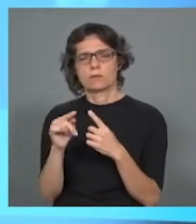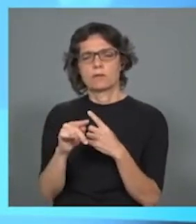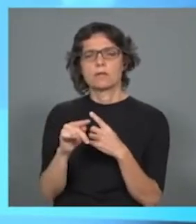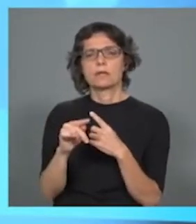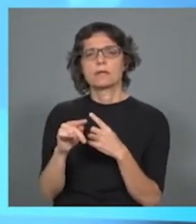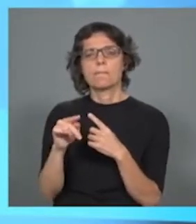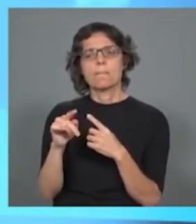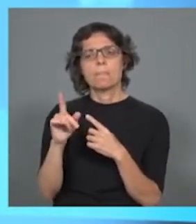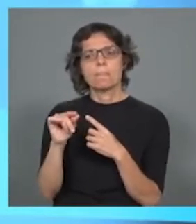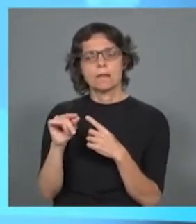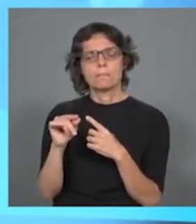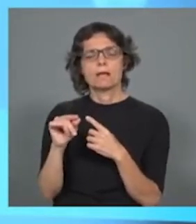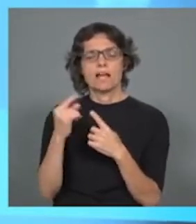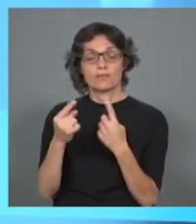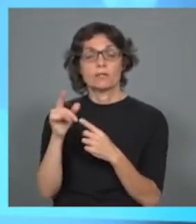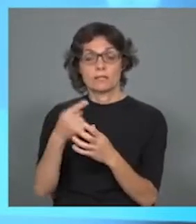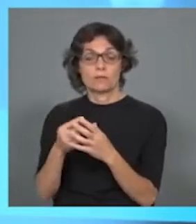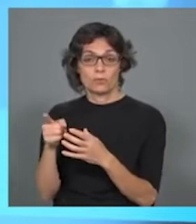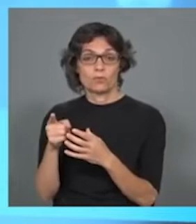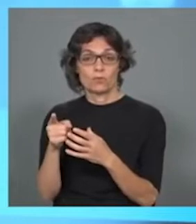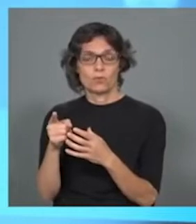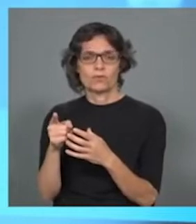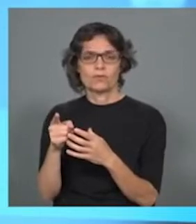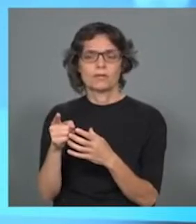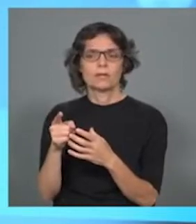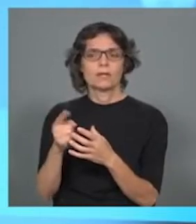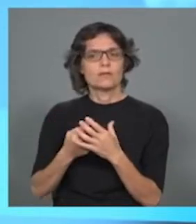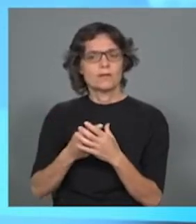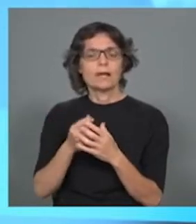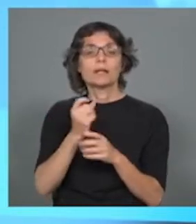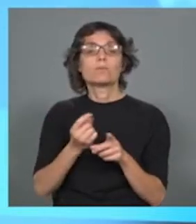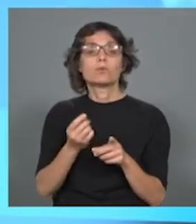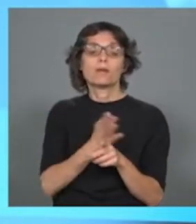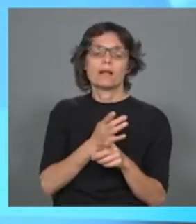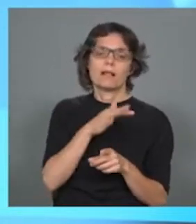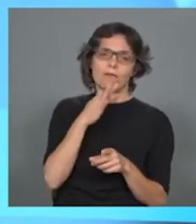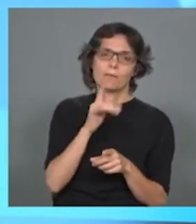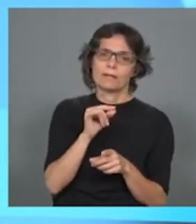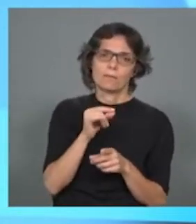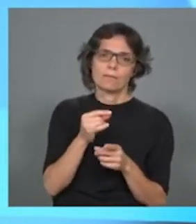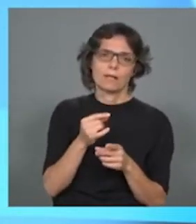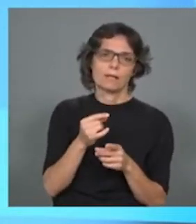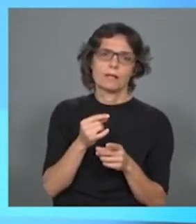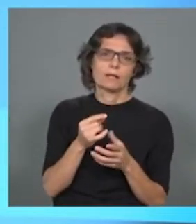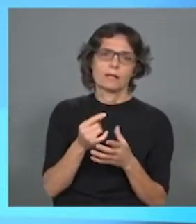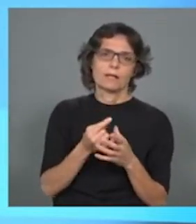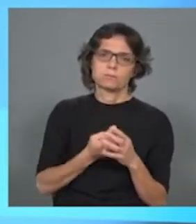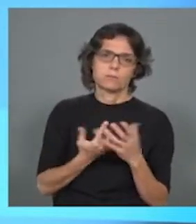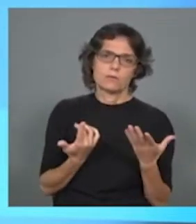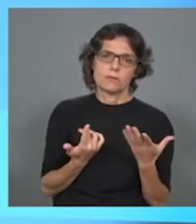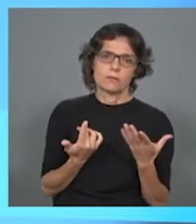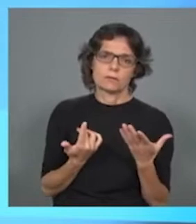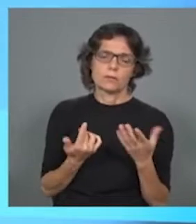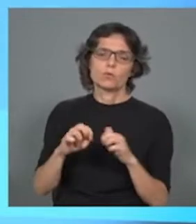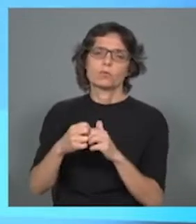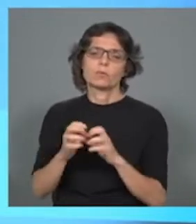o apoio à própria família. Quando a família não é capaz de dar essa resposta, nós precisamos de ir não só à pessoa que é identificada com o problema, mas a